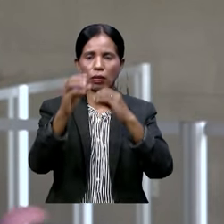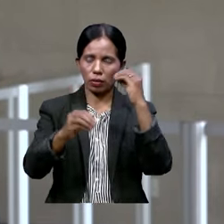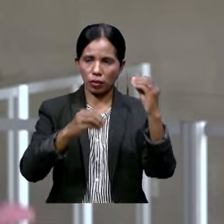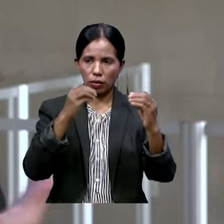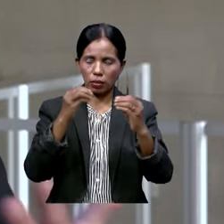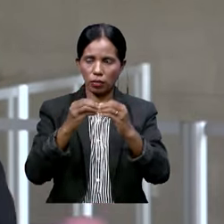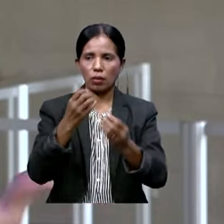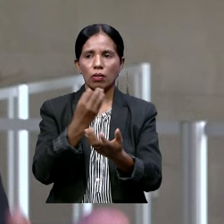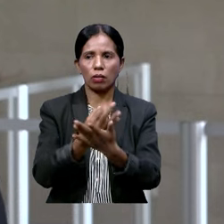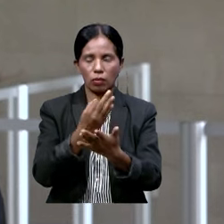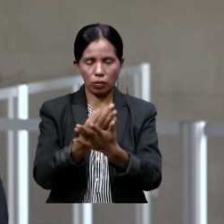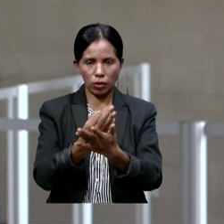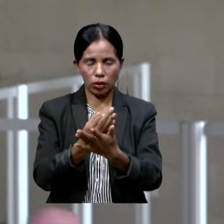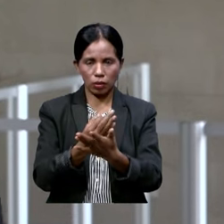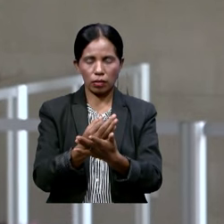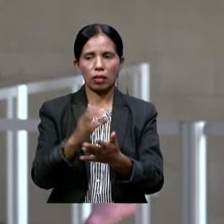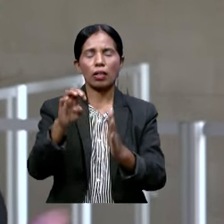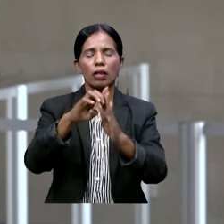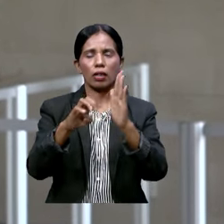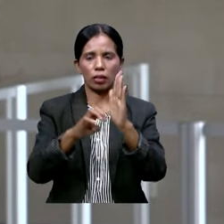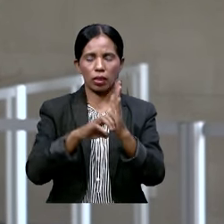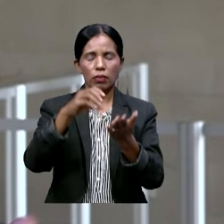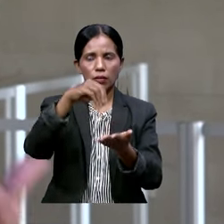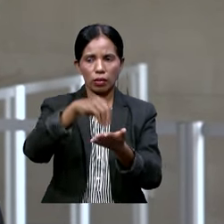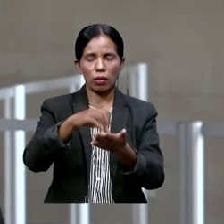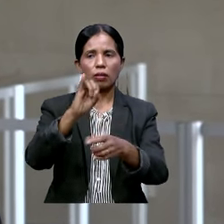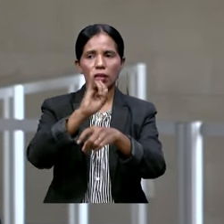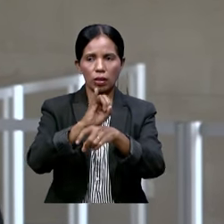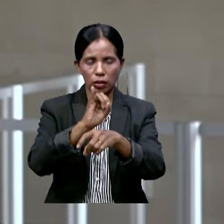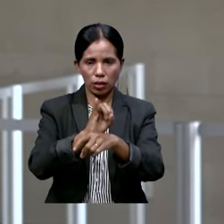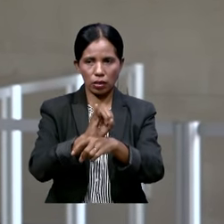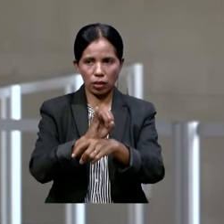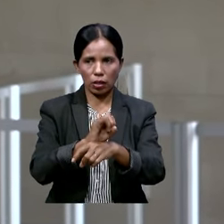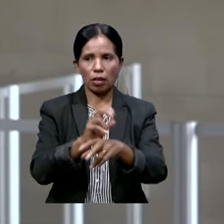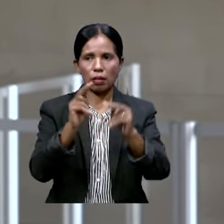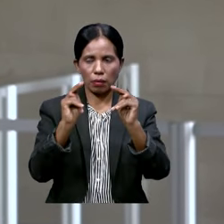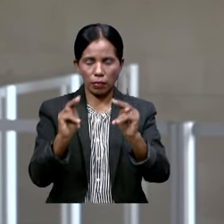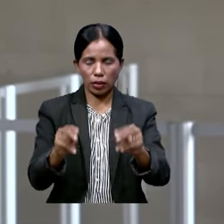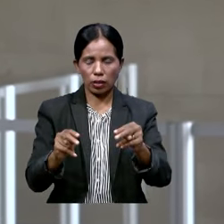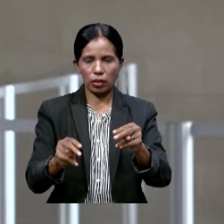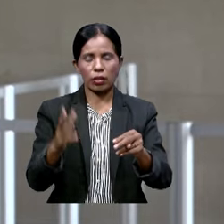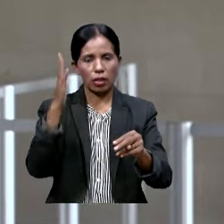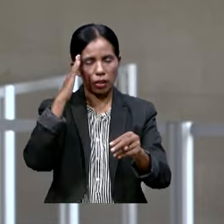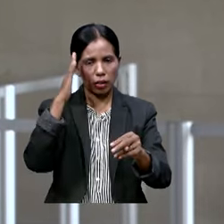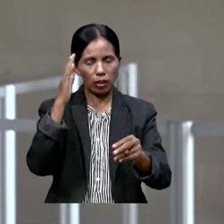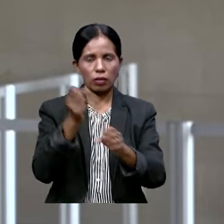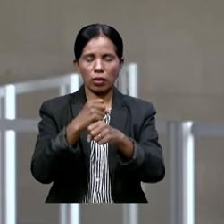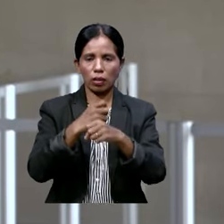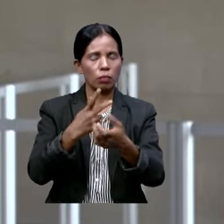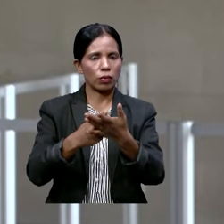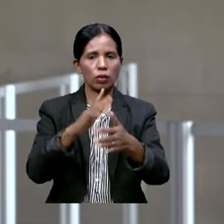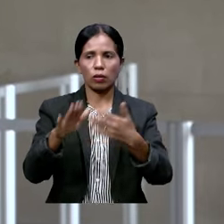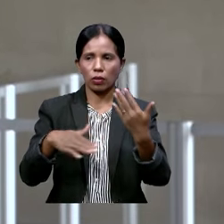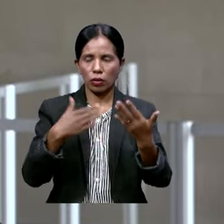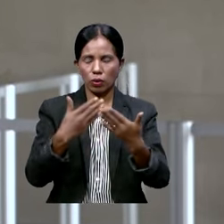o dinheiro que o Estado destina, né, para a Igreja, mas precisa saber que são todos projetos sobre os